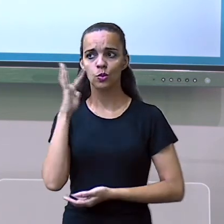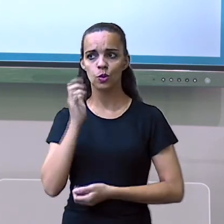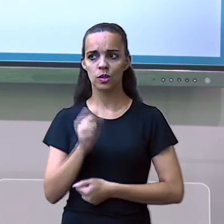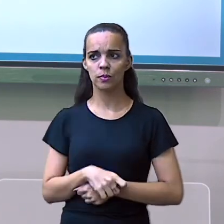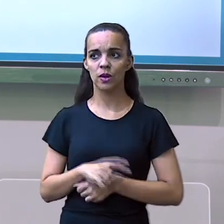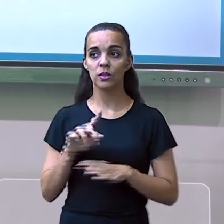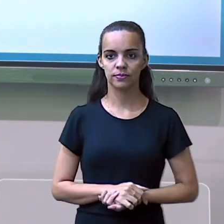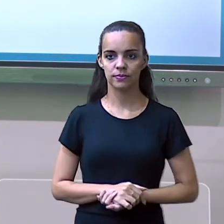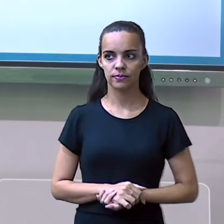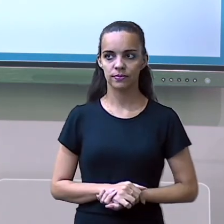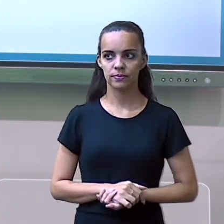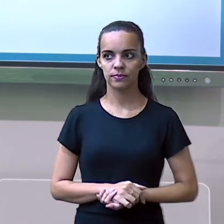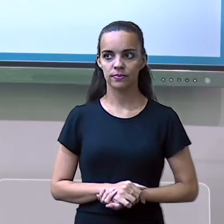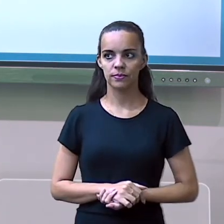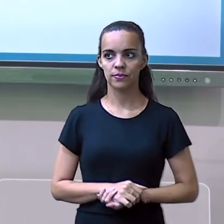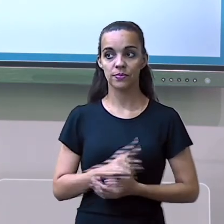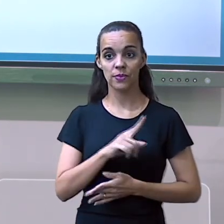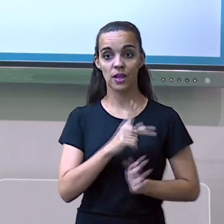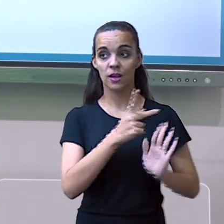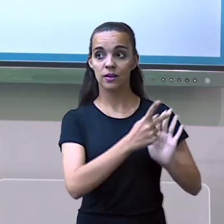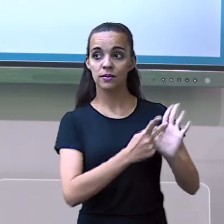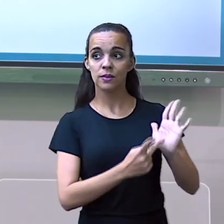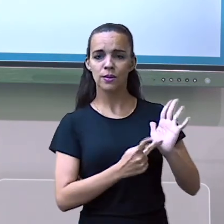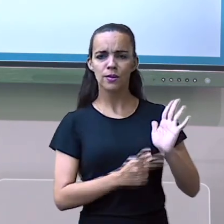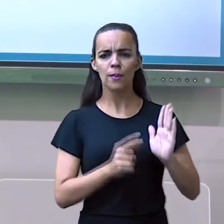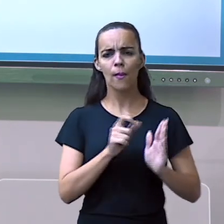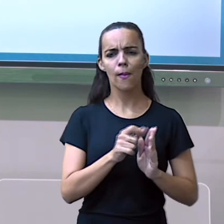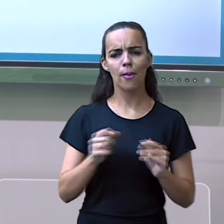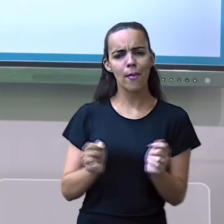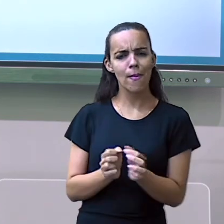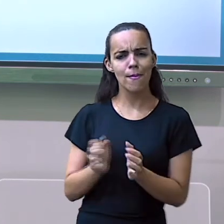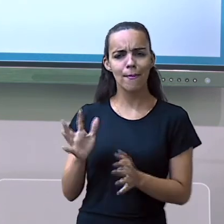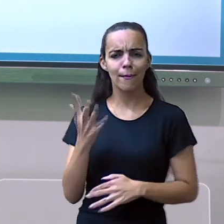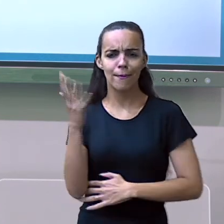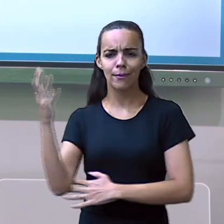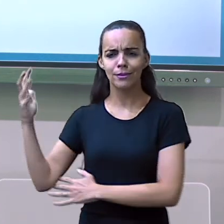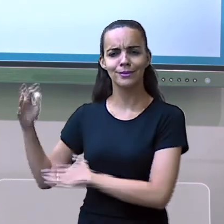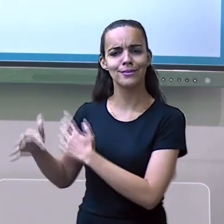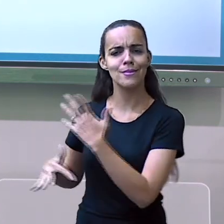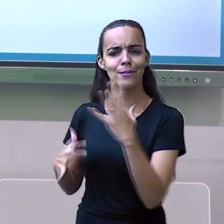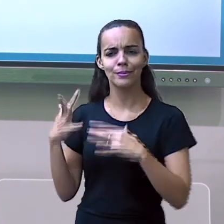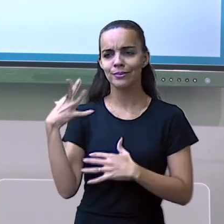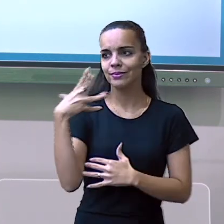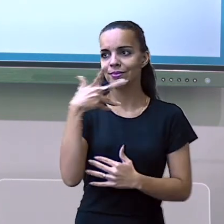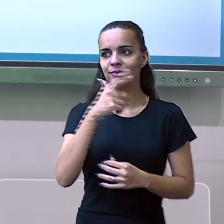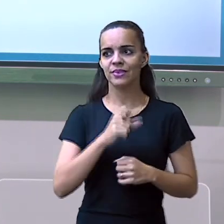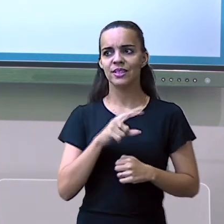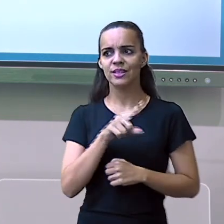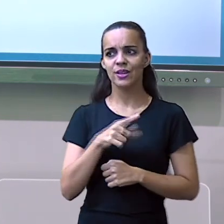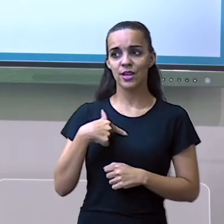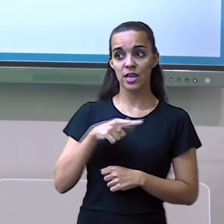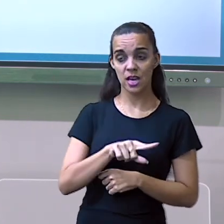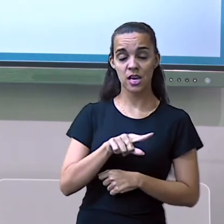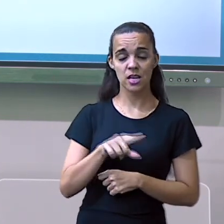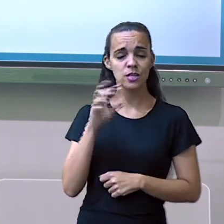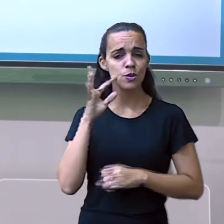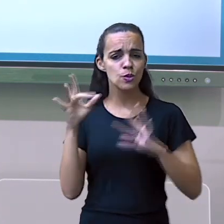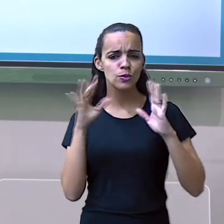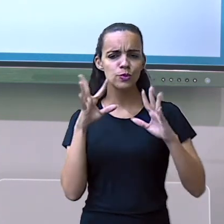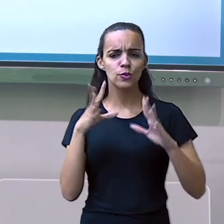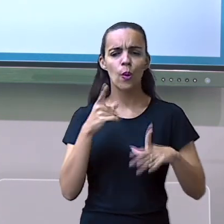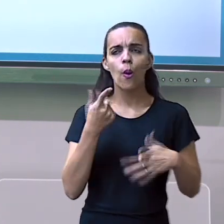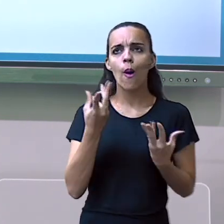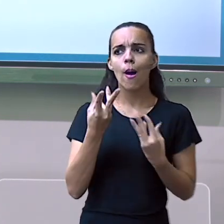um poema. No poema Paraíso, José Paulo Paes nos revela seus sonhos